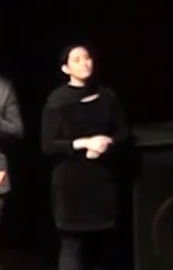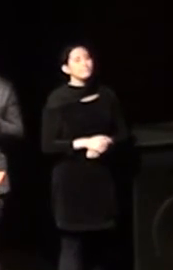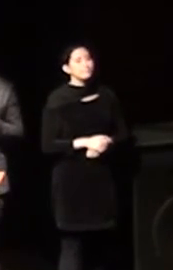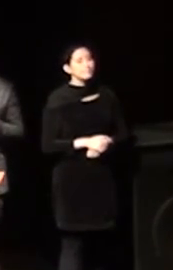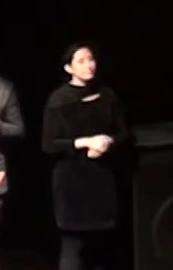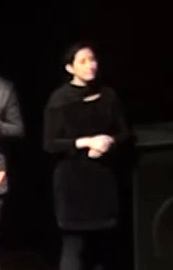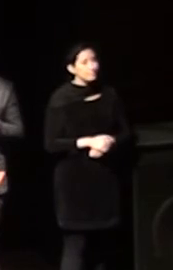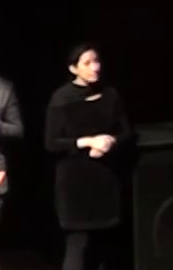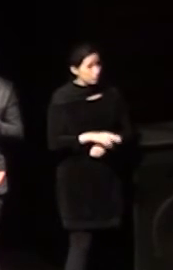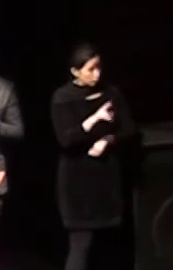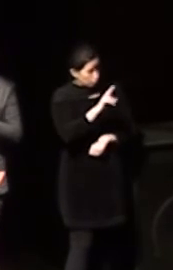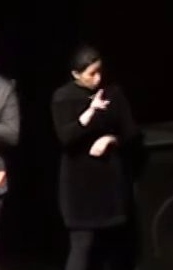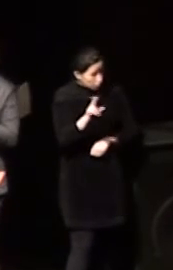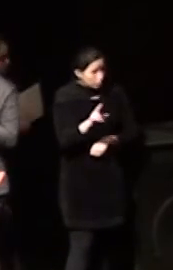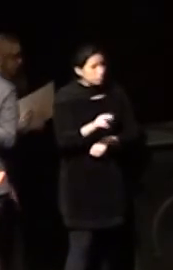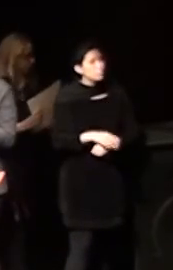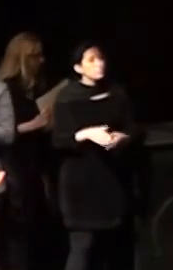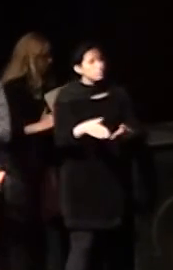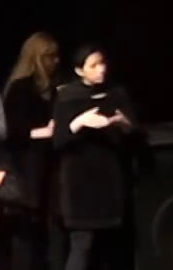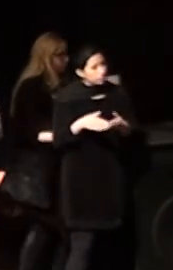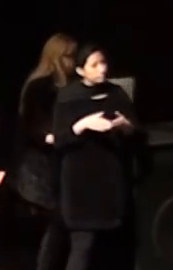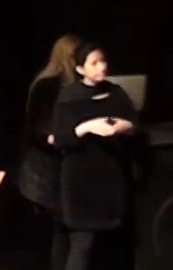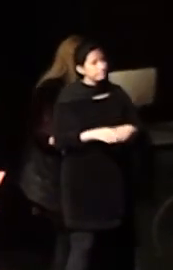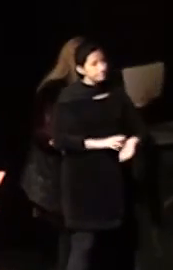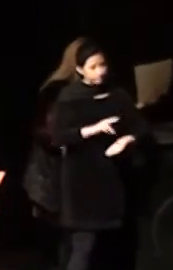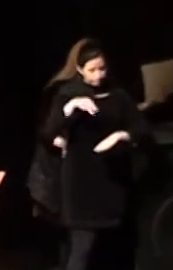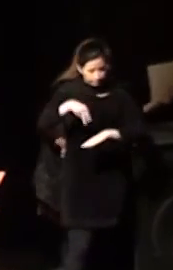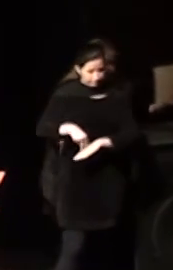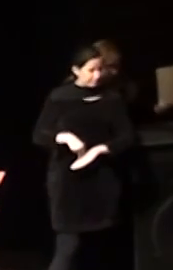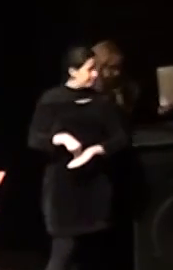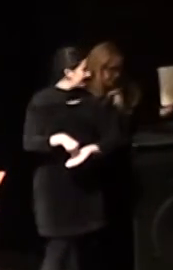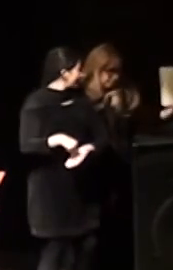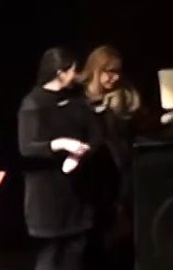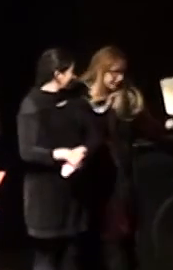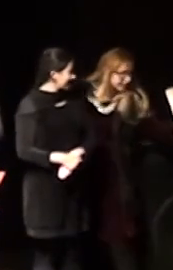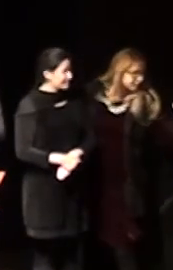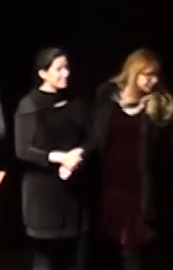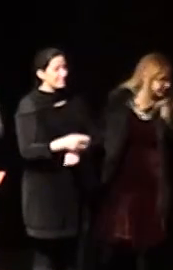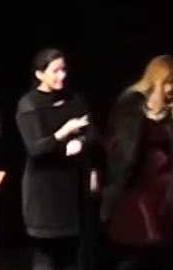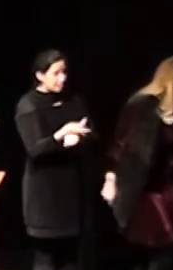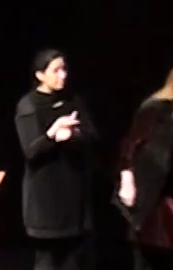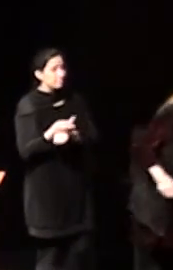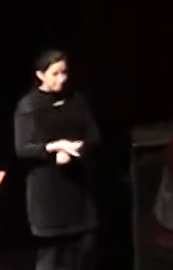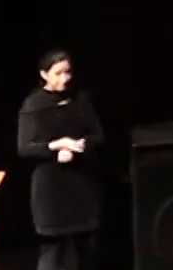que, ouvindo seus nomes, subam ao palco para receber o prêmio.